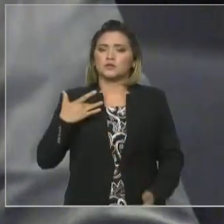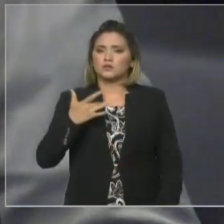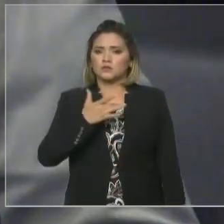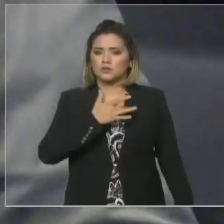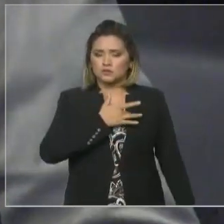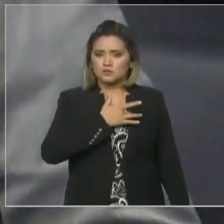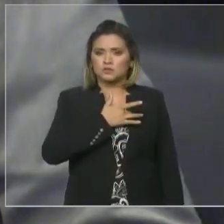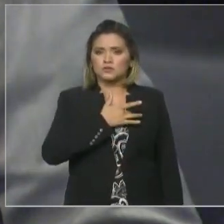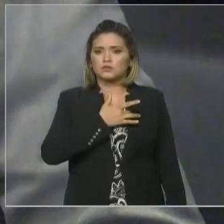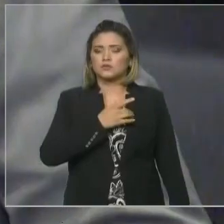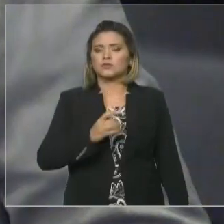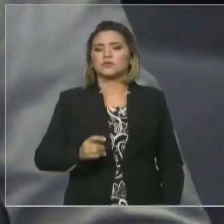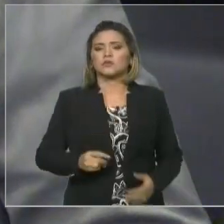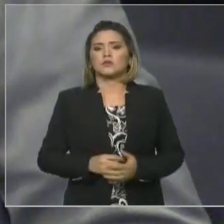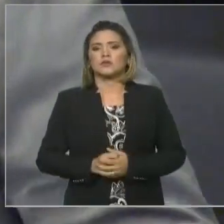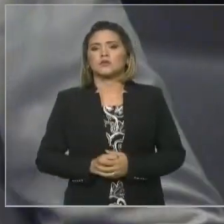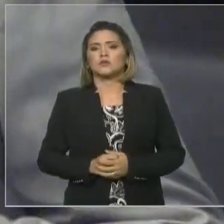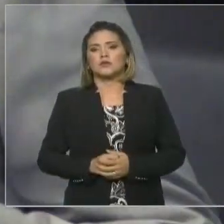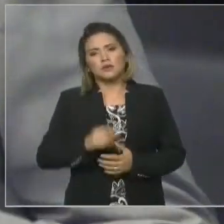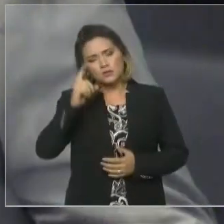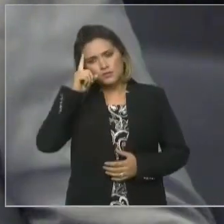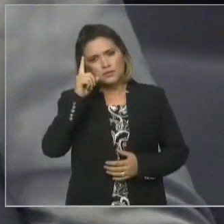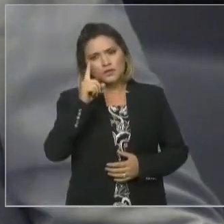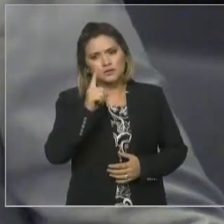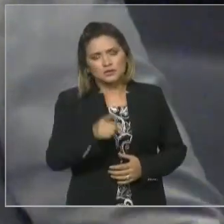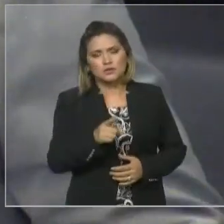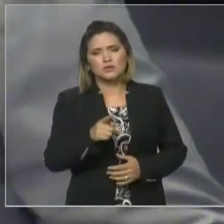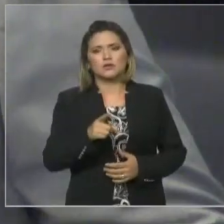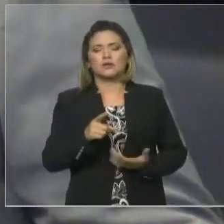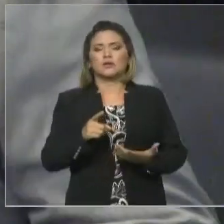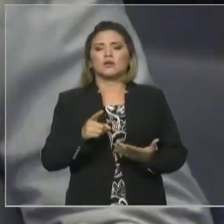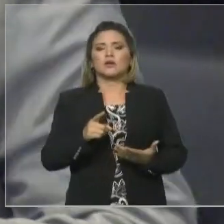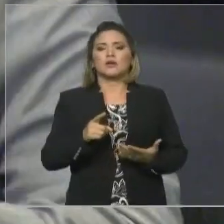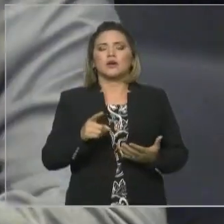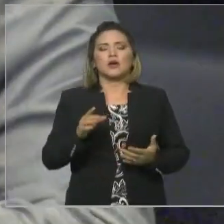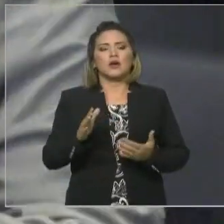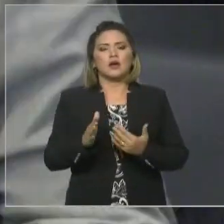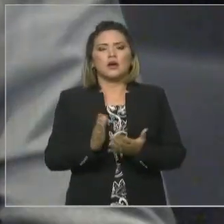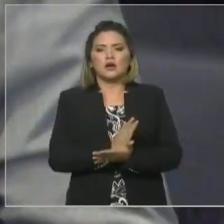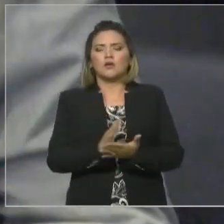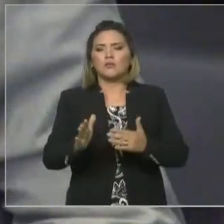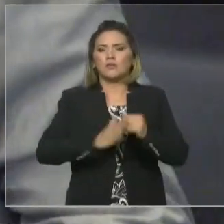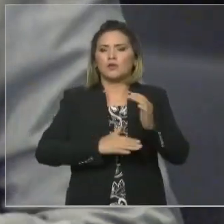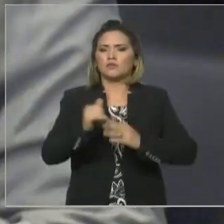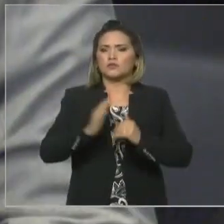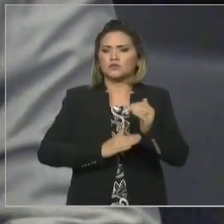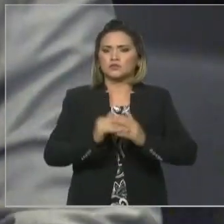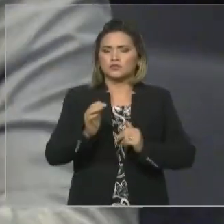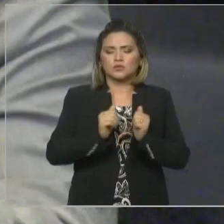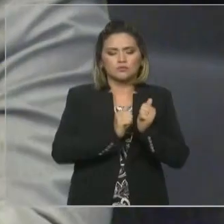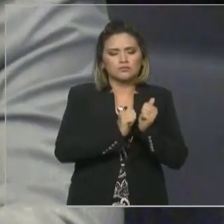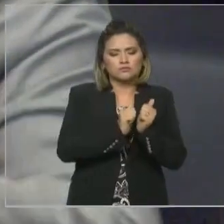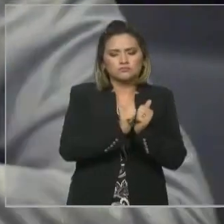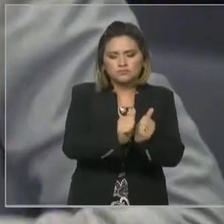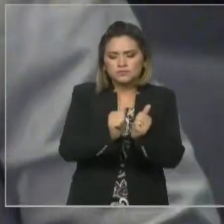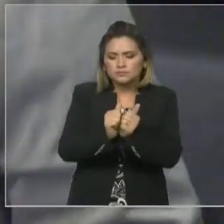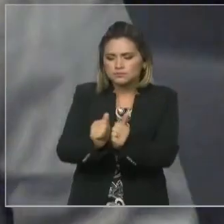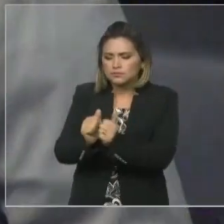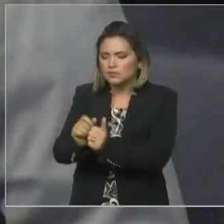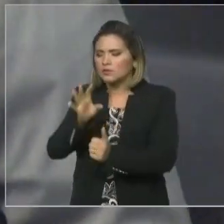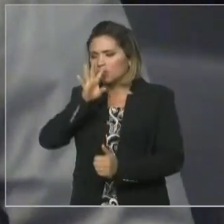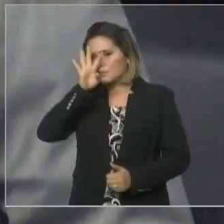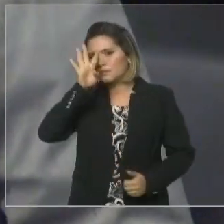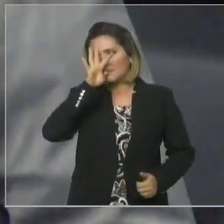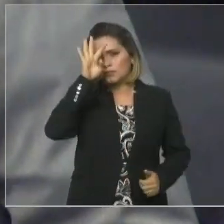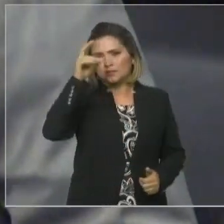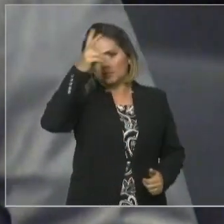técnicos da secretaria para acompanhar as prefeituras e minimizar toda essa burocracia para que a lei